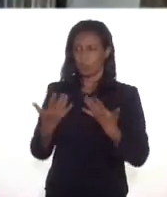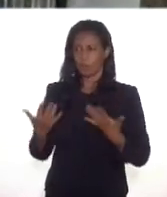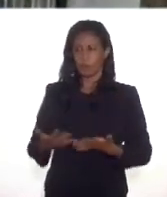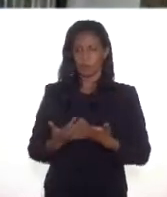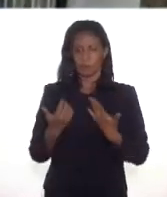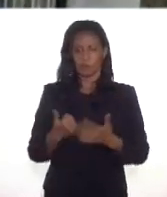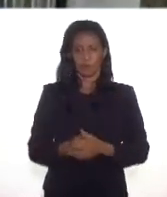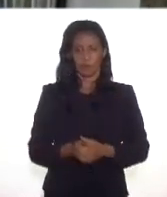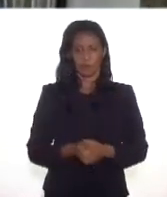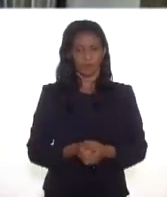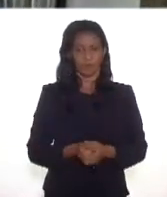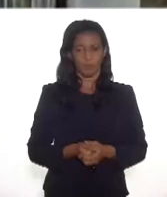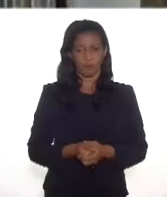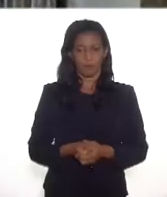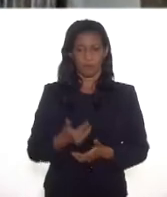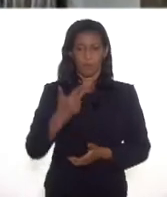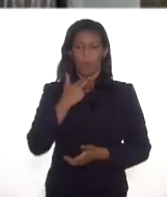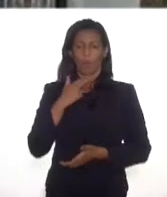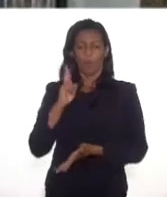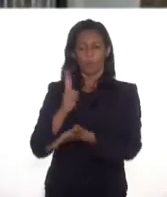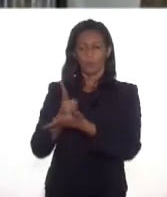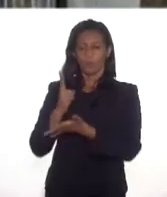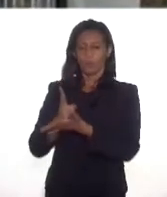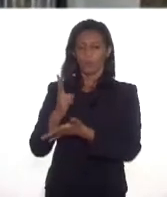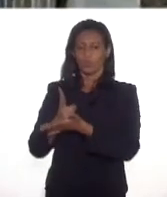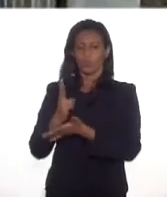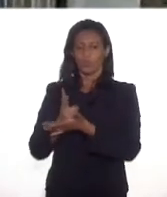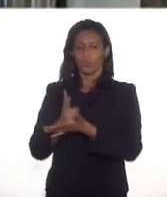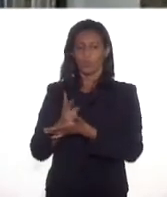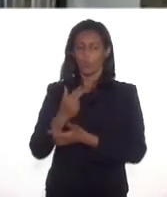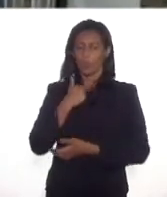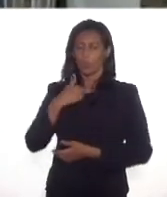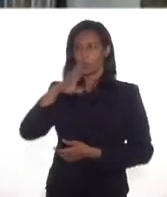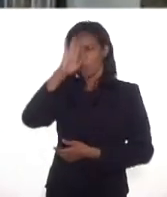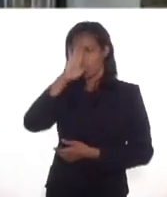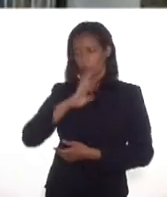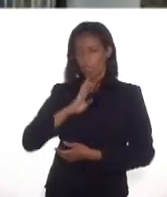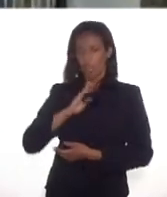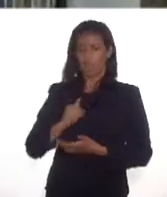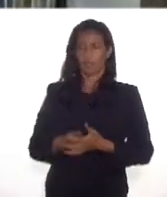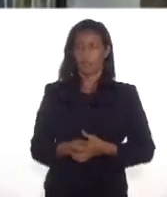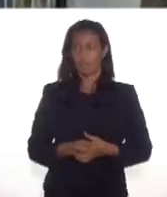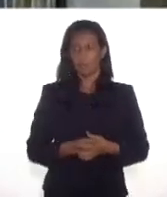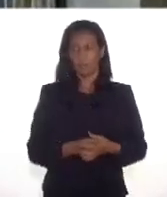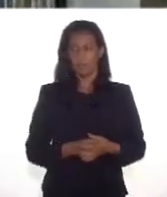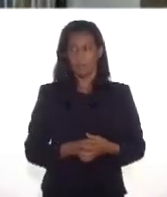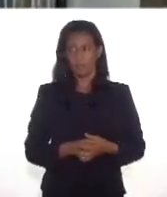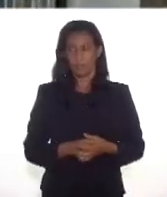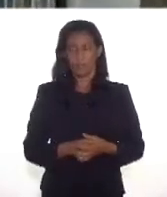política pública da cultura. Não pode continuar aquele traço, não pode continuar